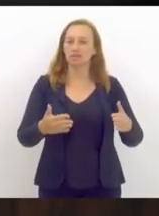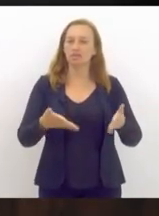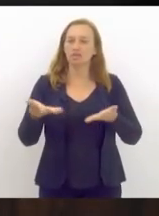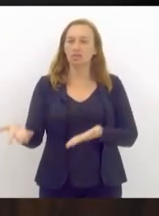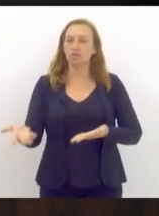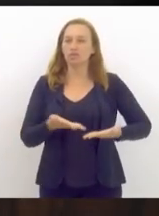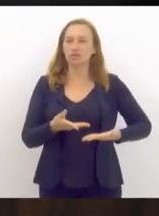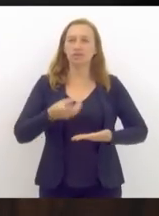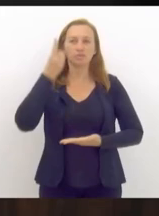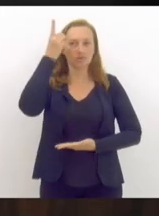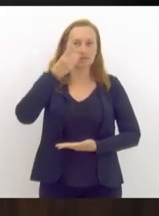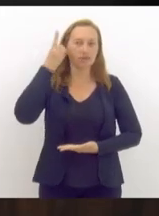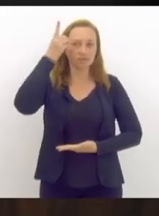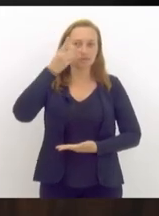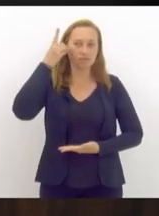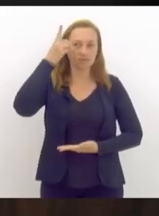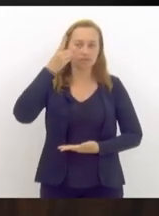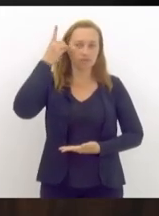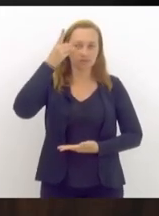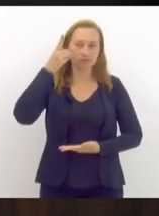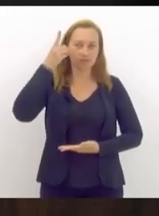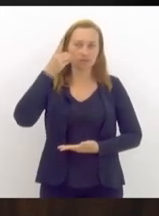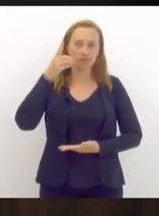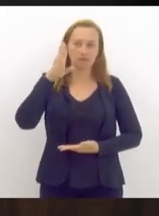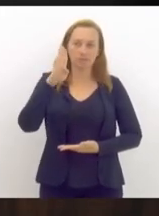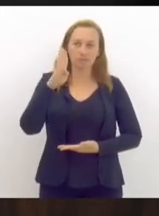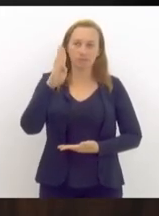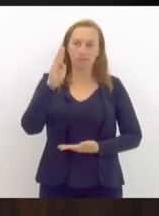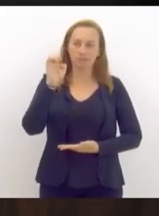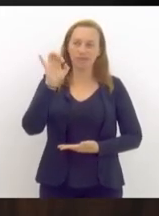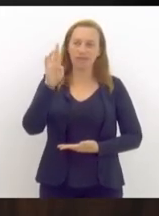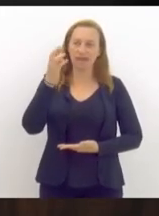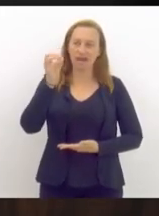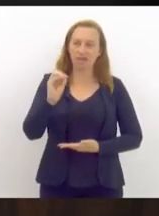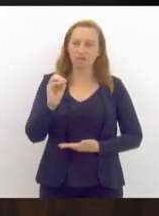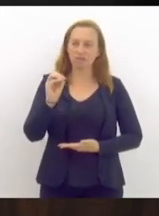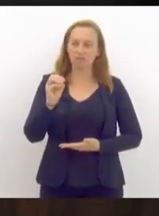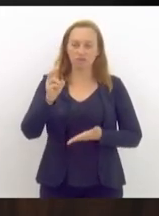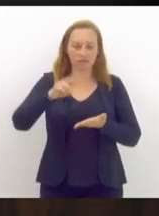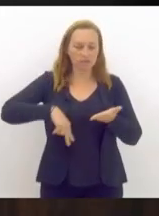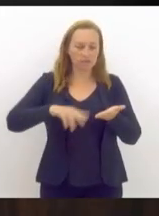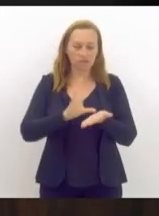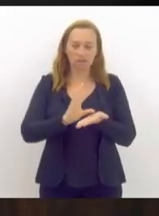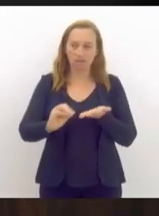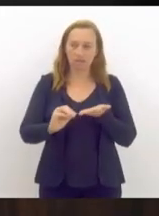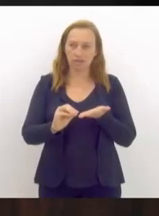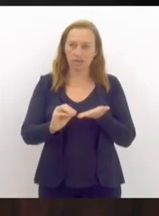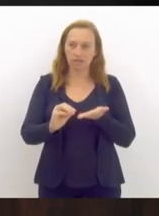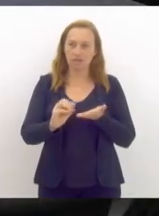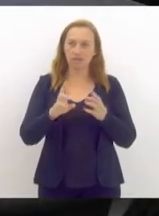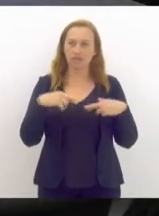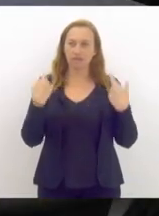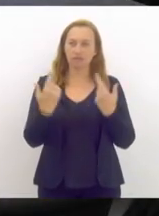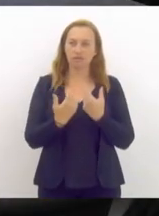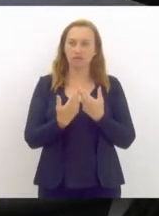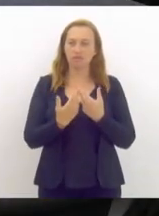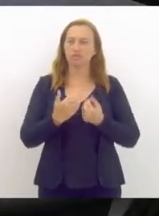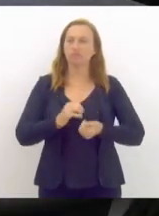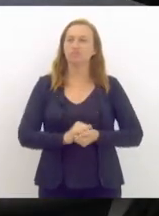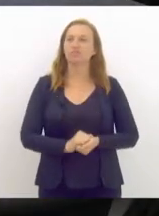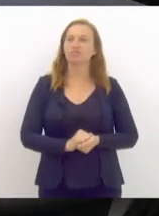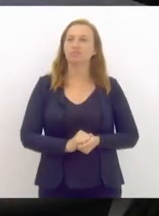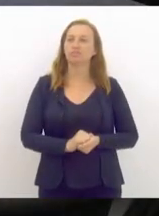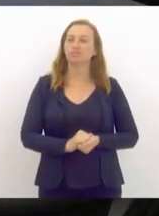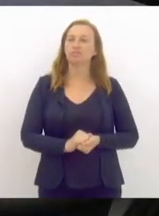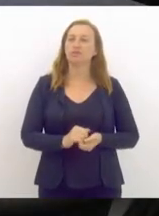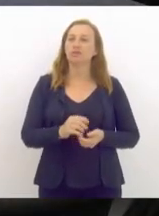convida o nobre deputado Bernardo Rossi para fazer leitura da ata da sessão anterior. Minha presidente, só